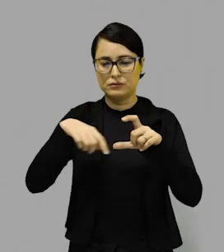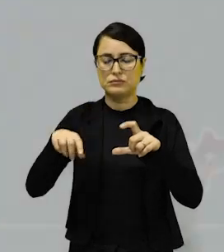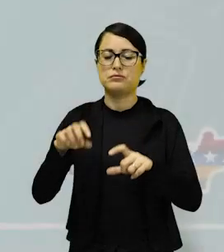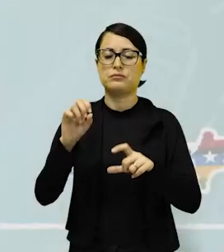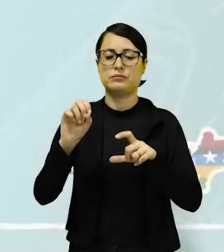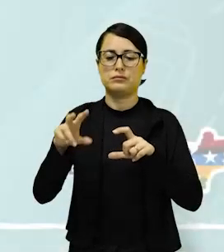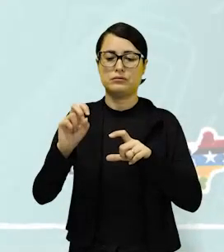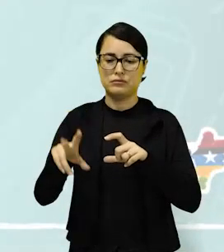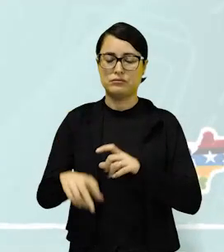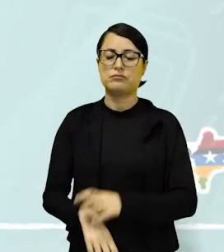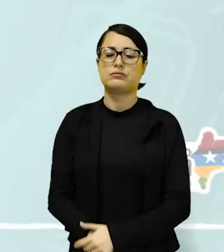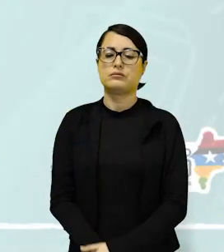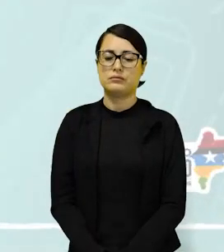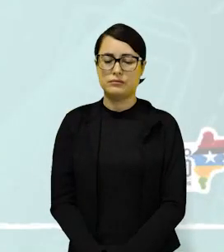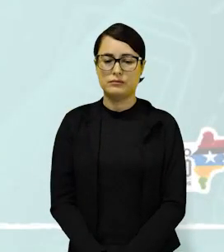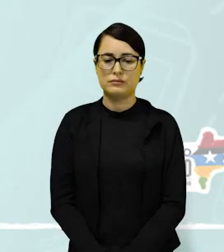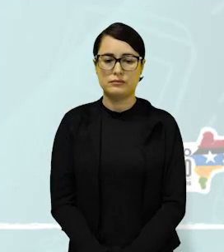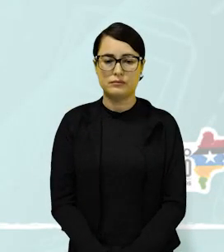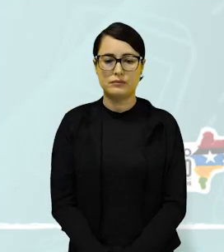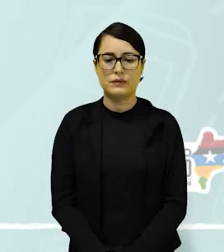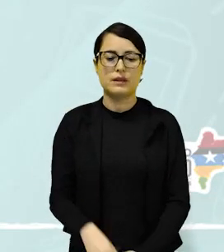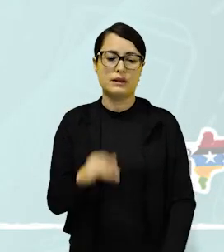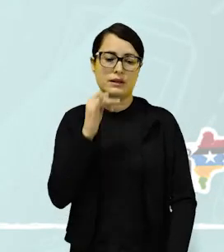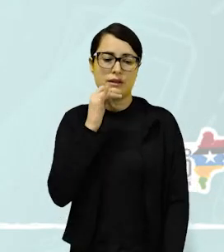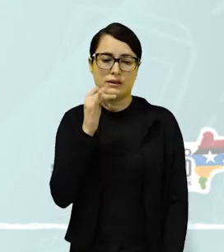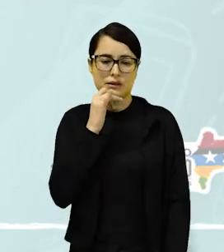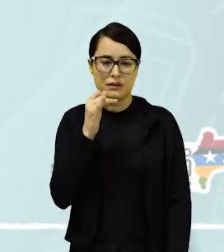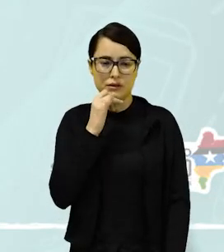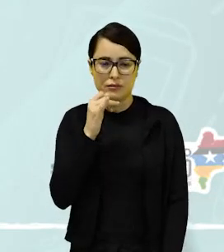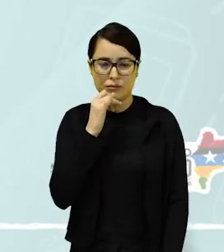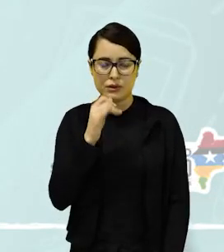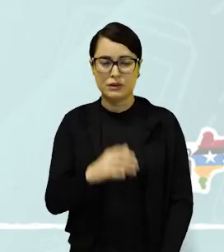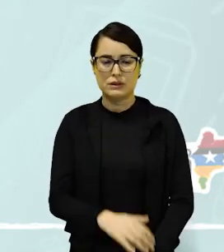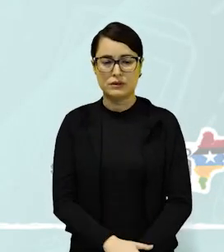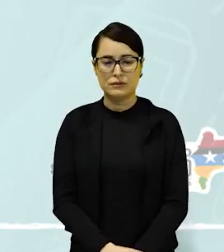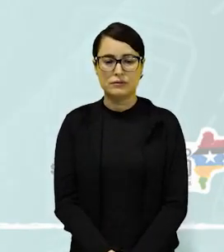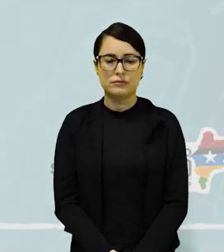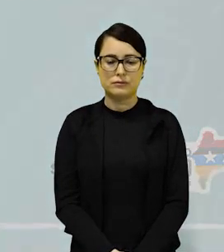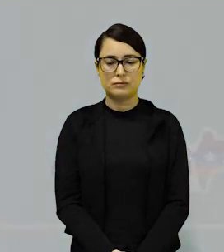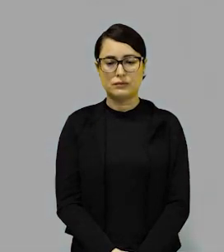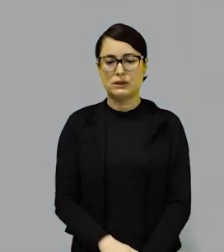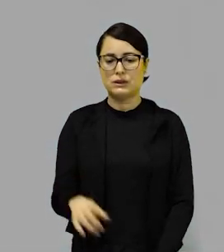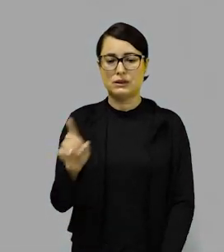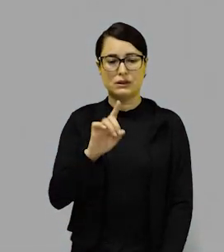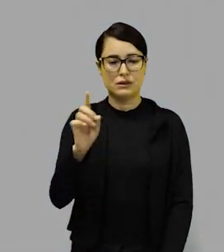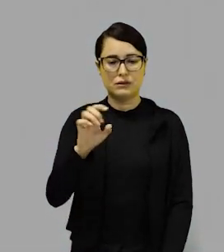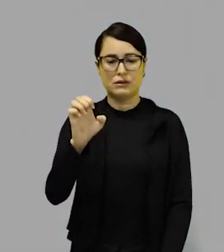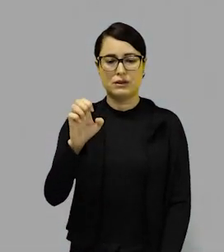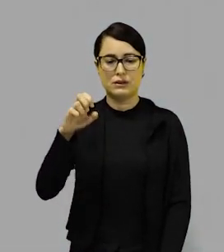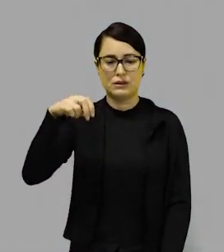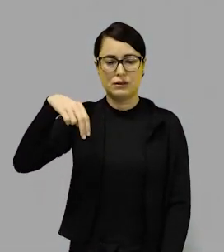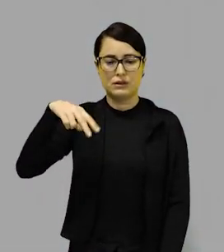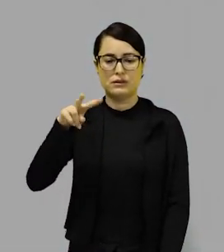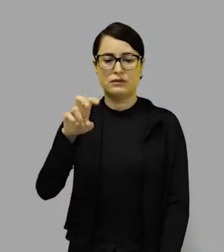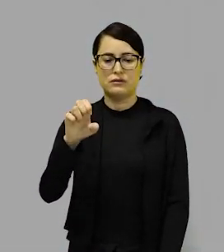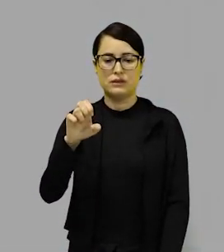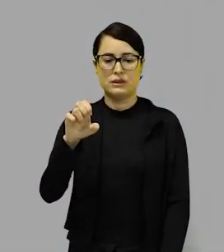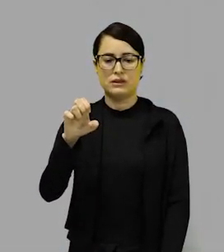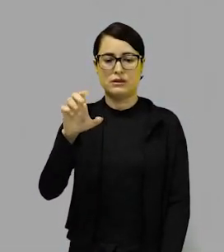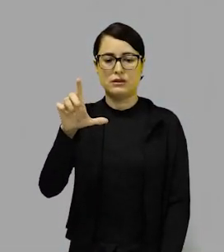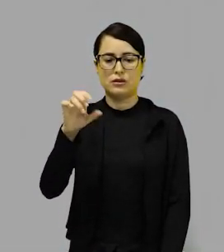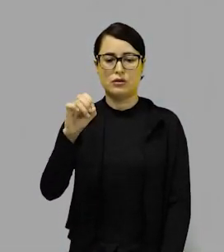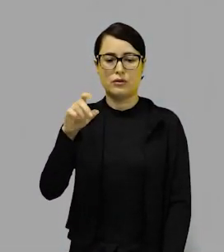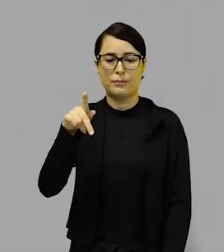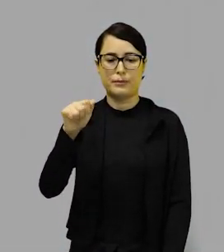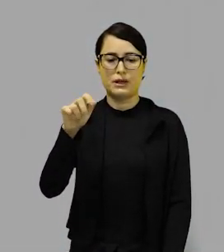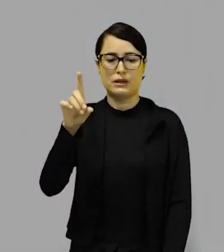virulência. Alguns exemplos de vírus aqui não envelopados. Nós temos o caso do vírus do mosaico do tabaco,